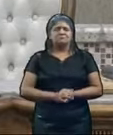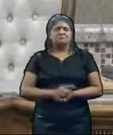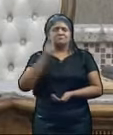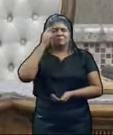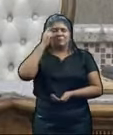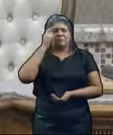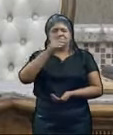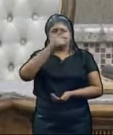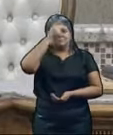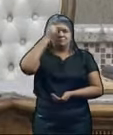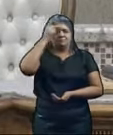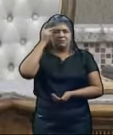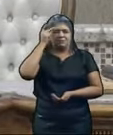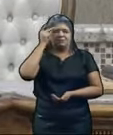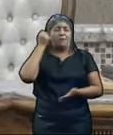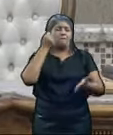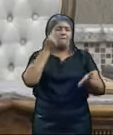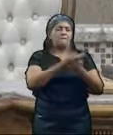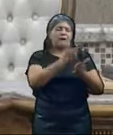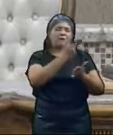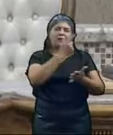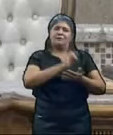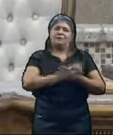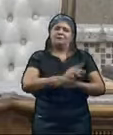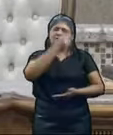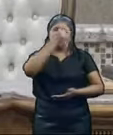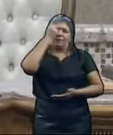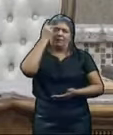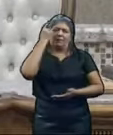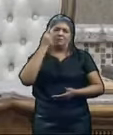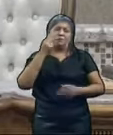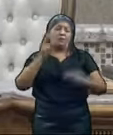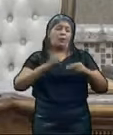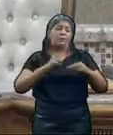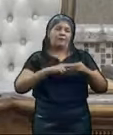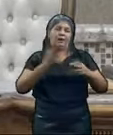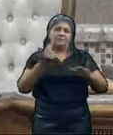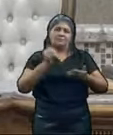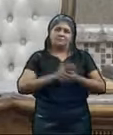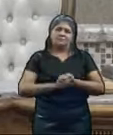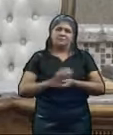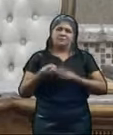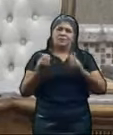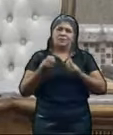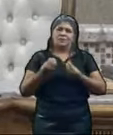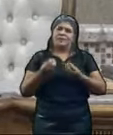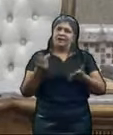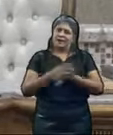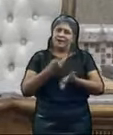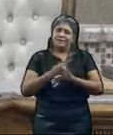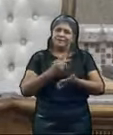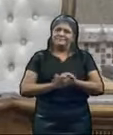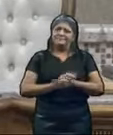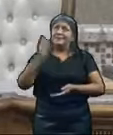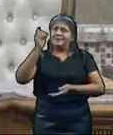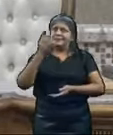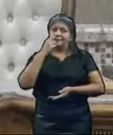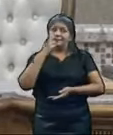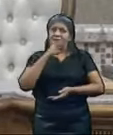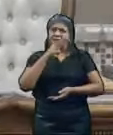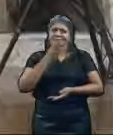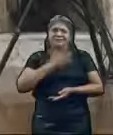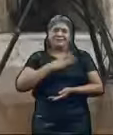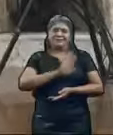e não conseguem receber a graça do reino o que já são auto-suficientes Eles não